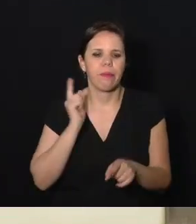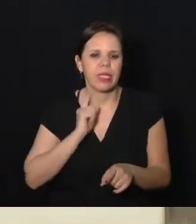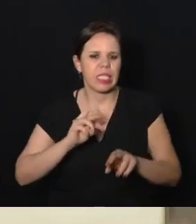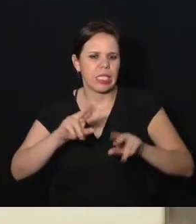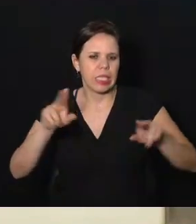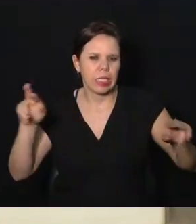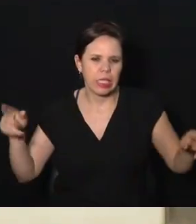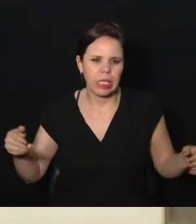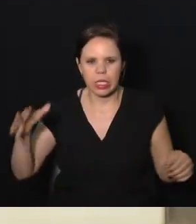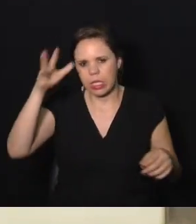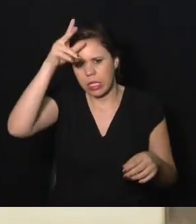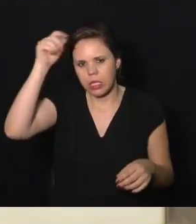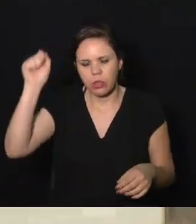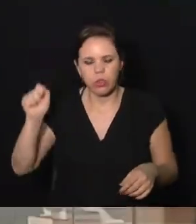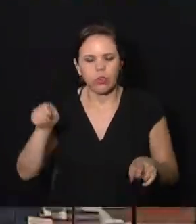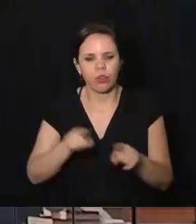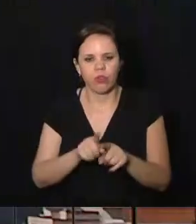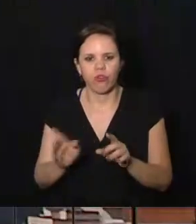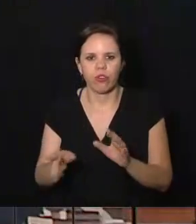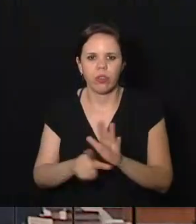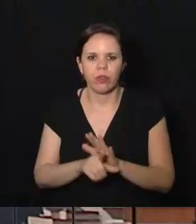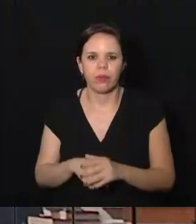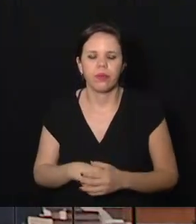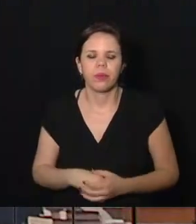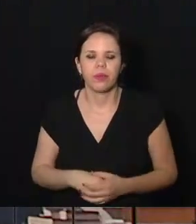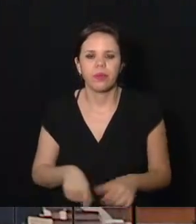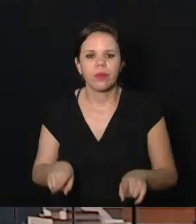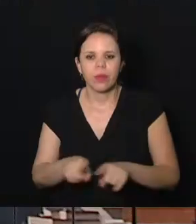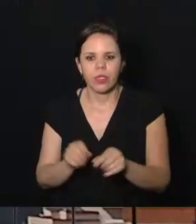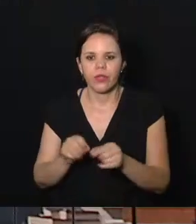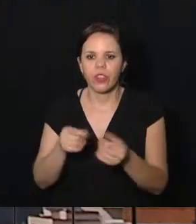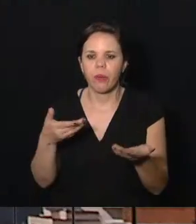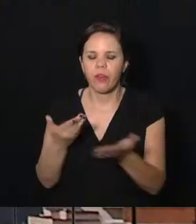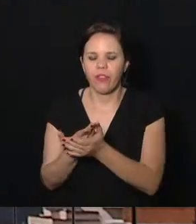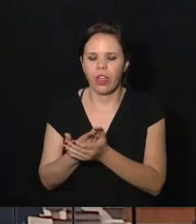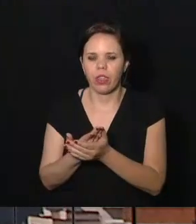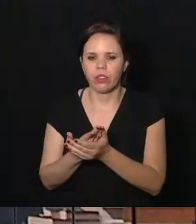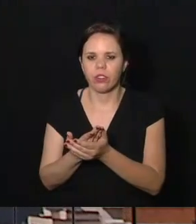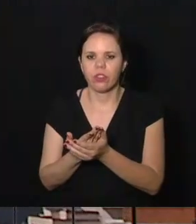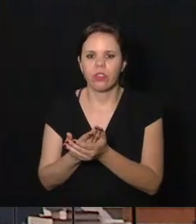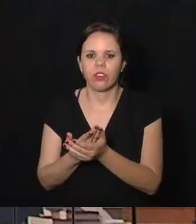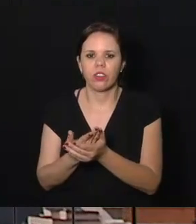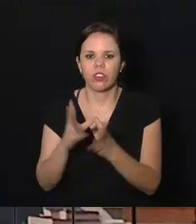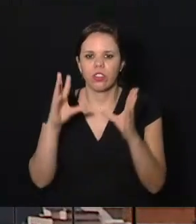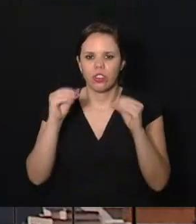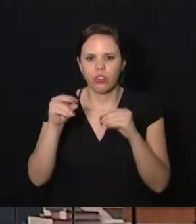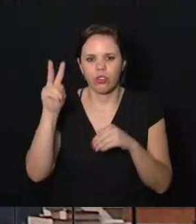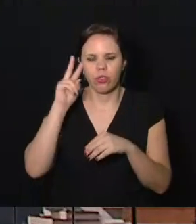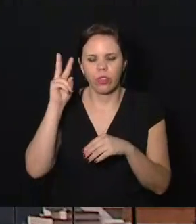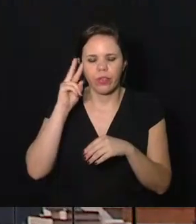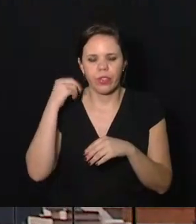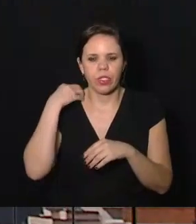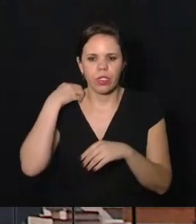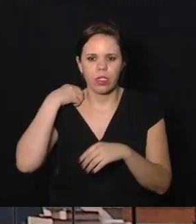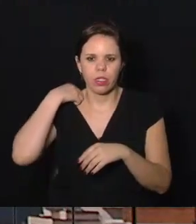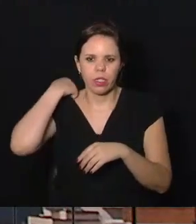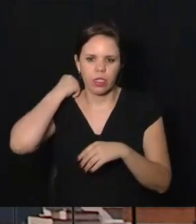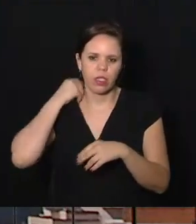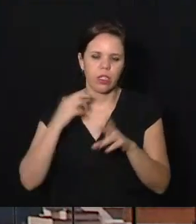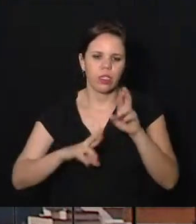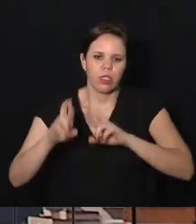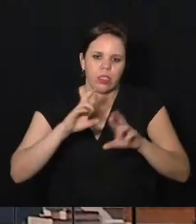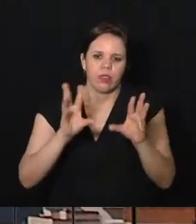Mato Grosso, que já existe a lei. Também foi aprovado na noite desta segunda-feira, em análise final,